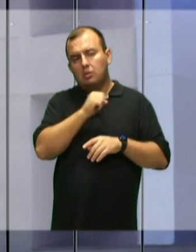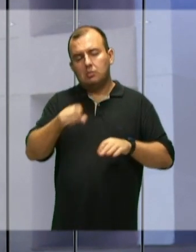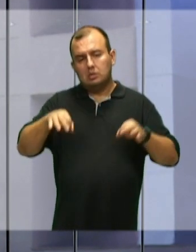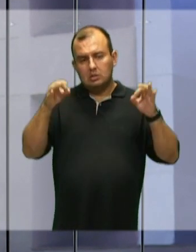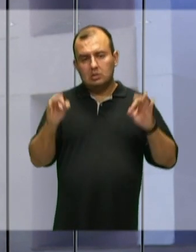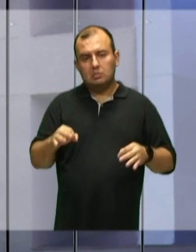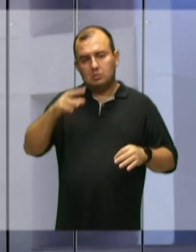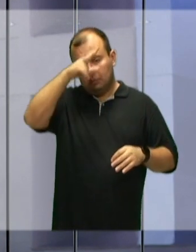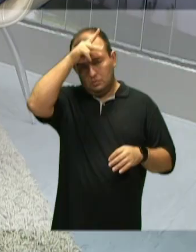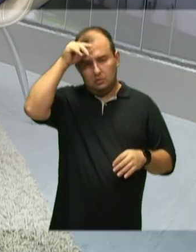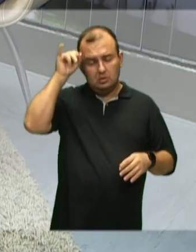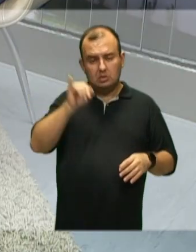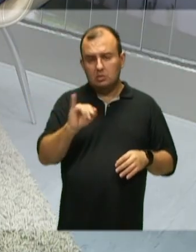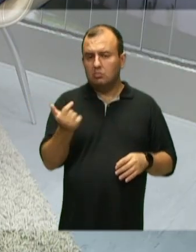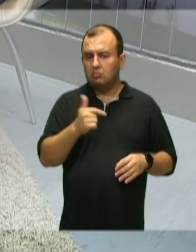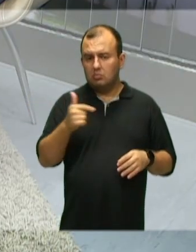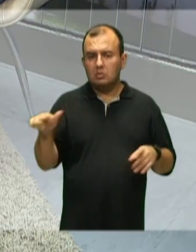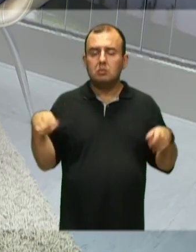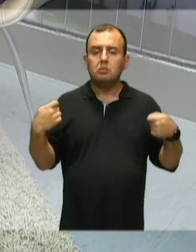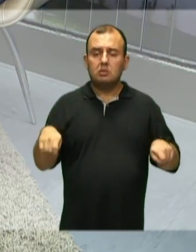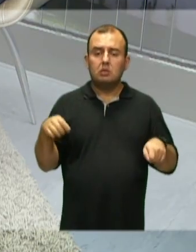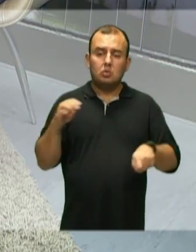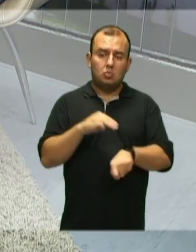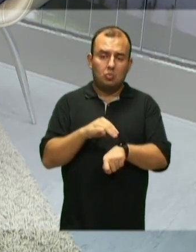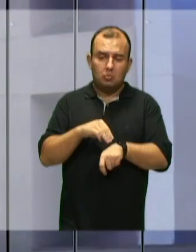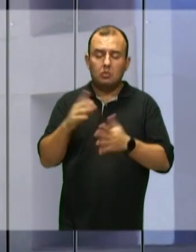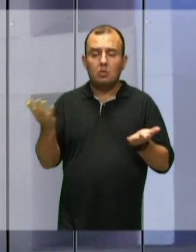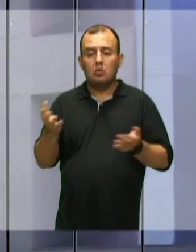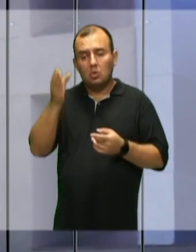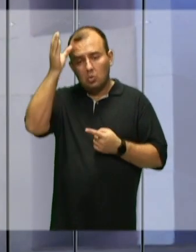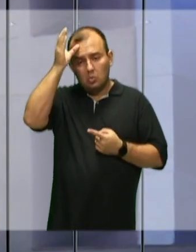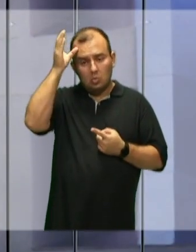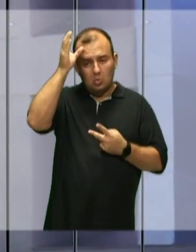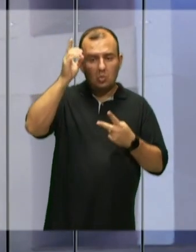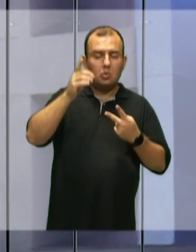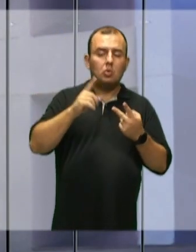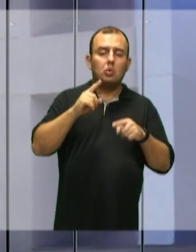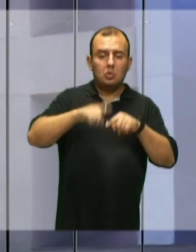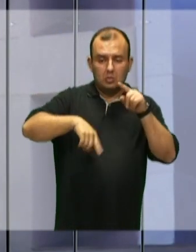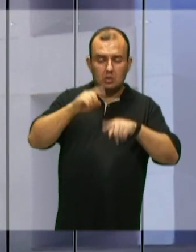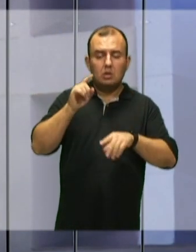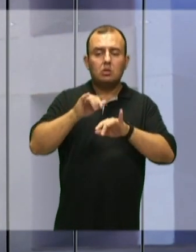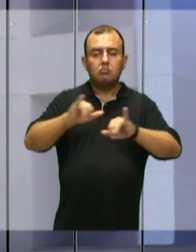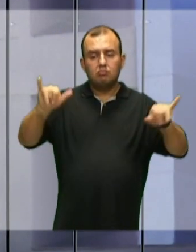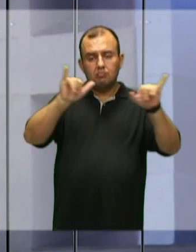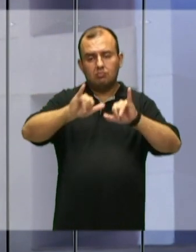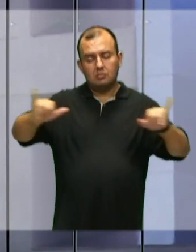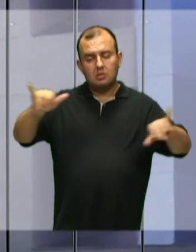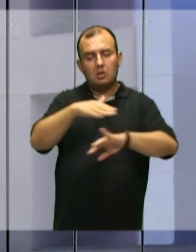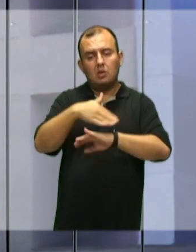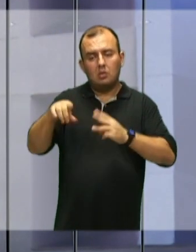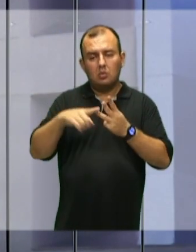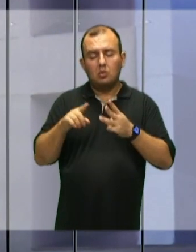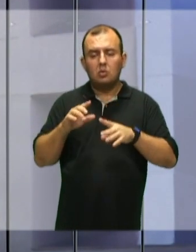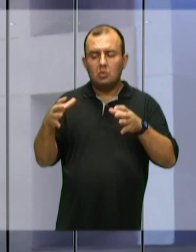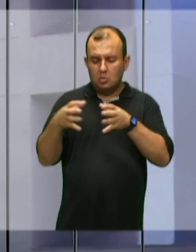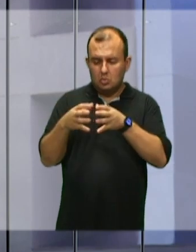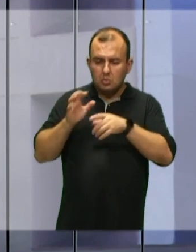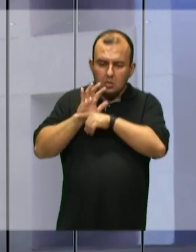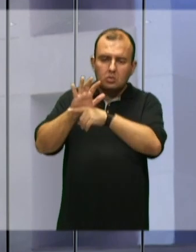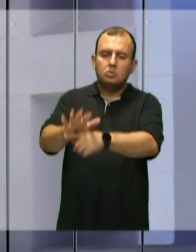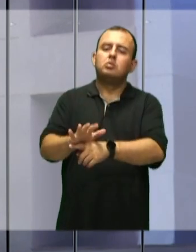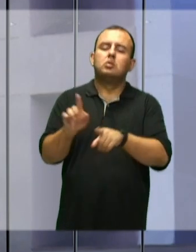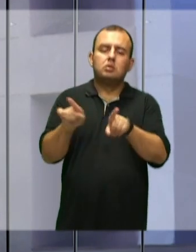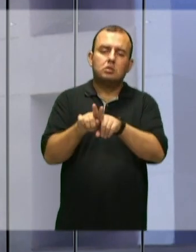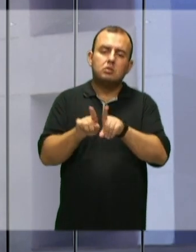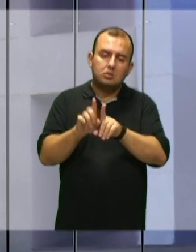Prefeitura de Taj então precisávamos nesse momento conscientização material de campanha na rua também mutirões para que a gente